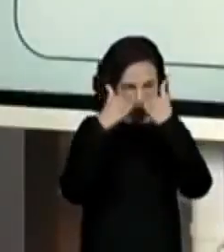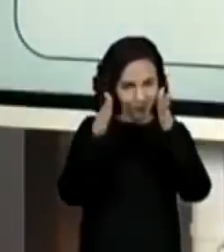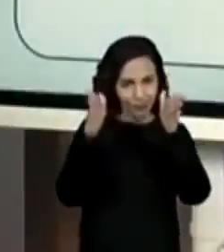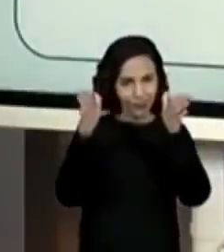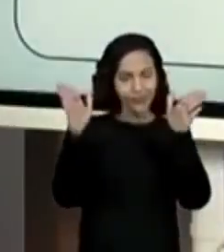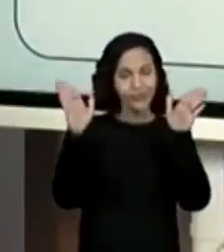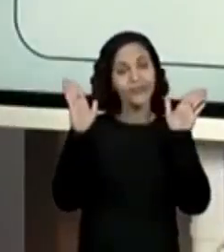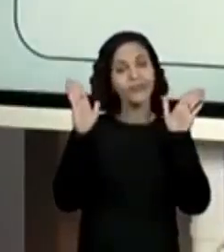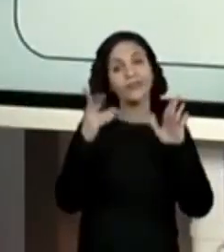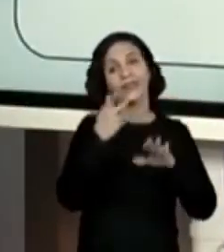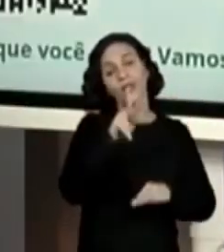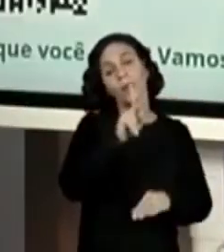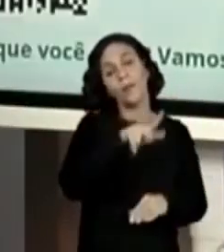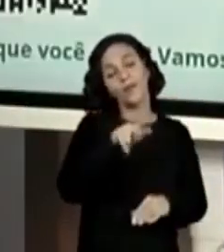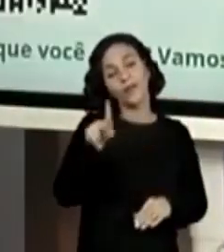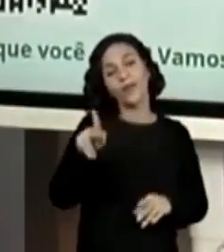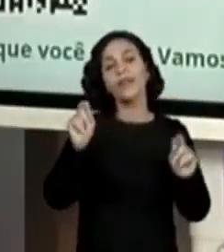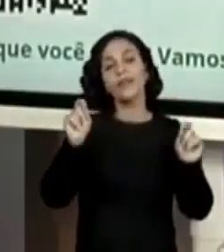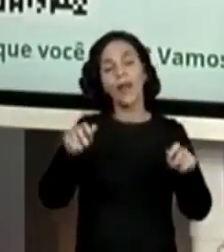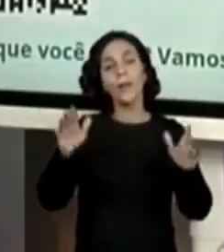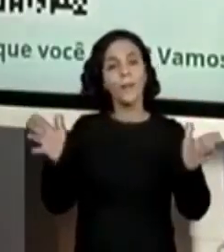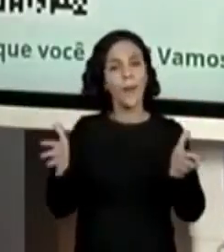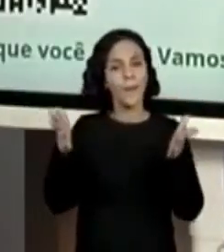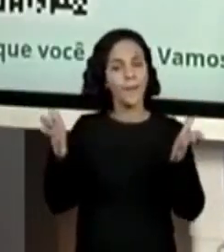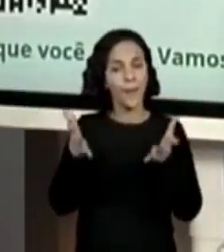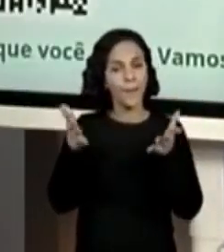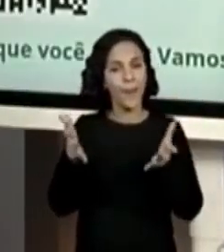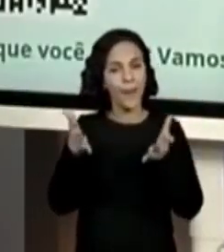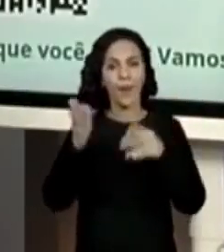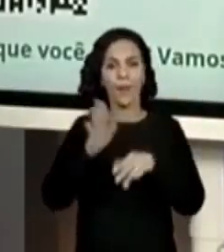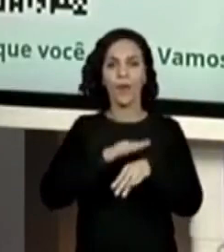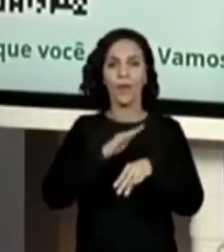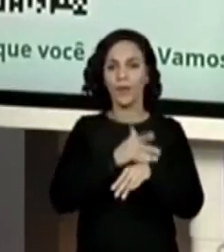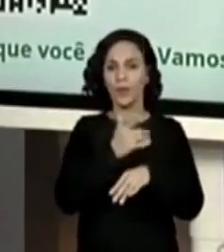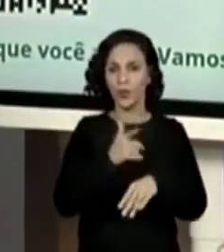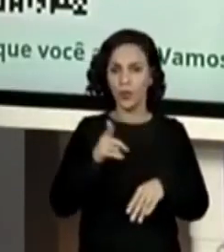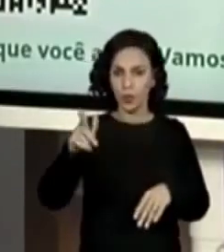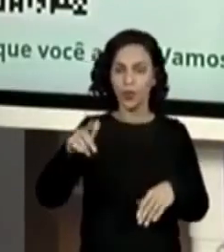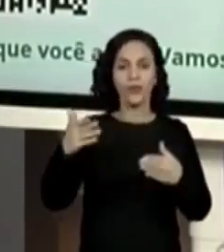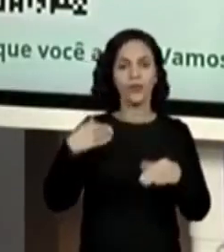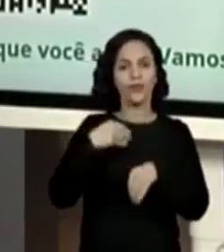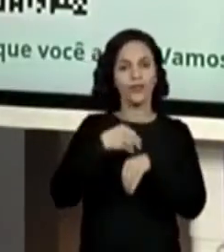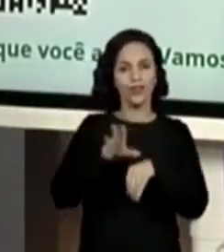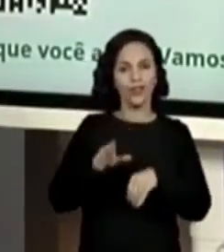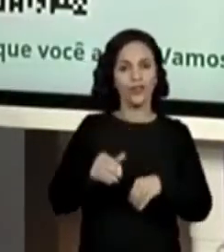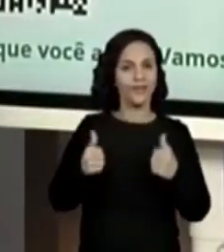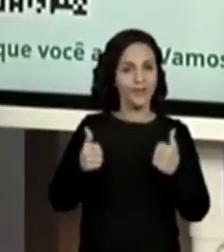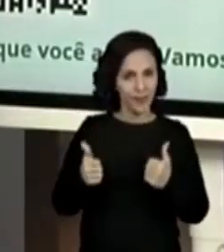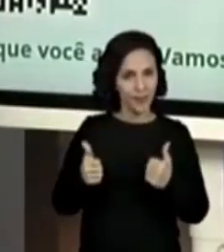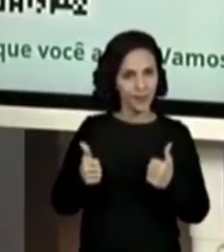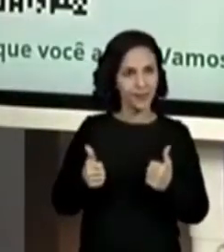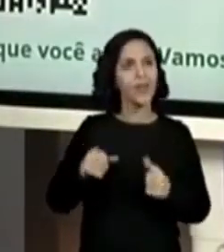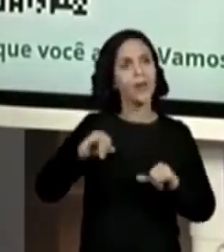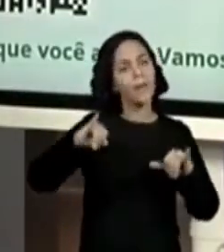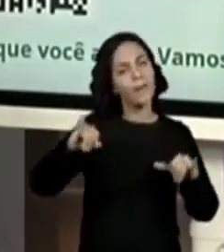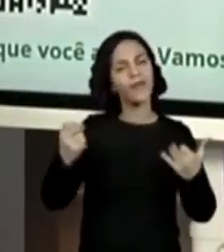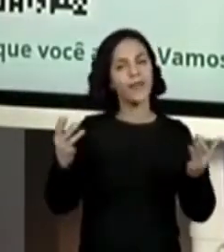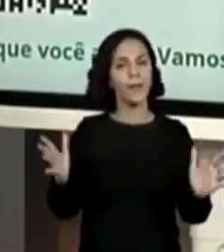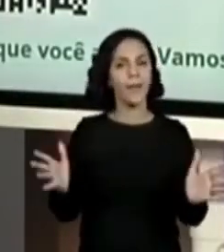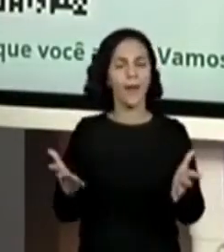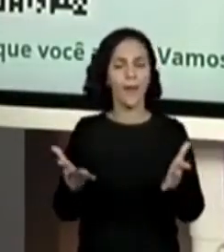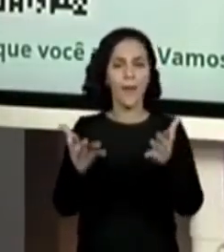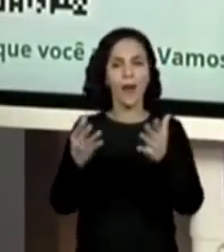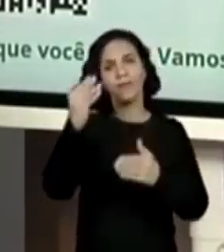que os professores podem utilizar em outros momentos. Então fica essa dica, tá, professores? Ampliem aí